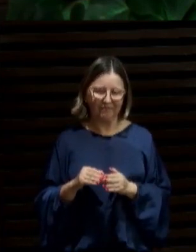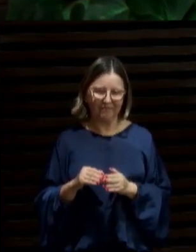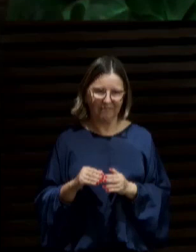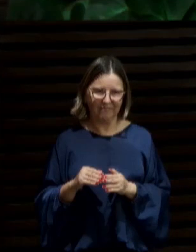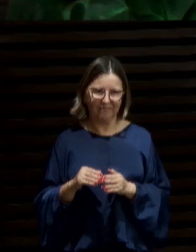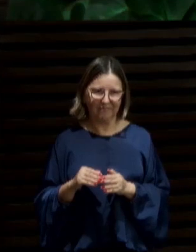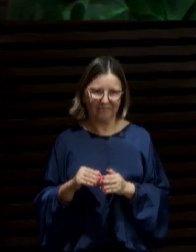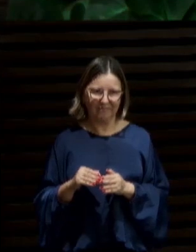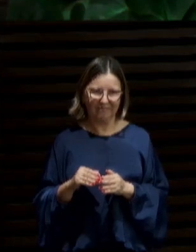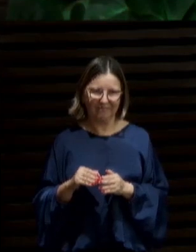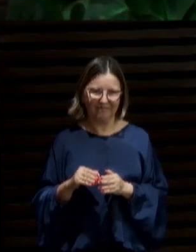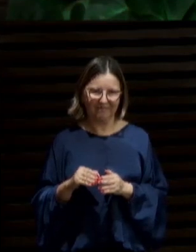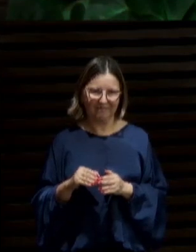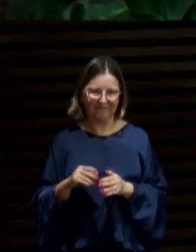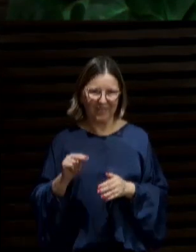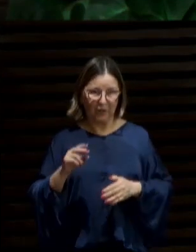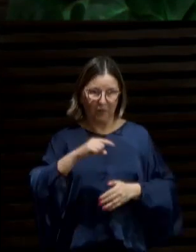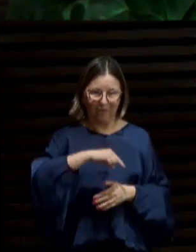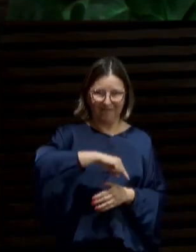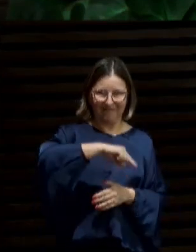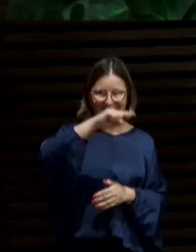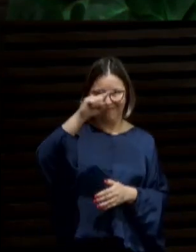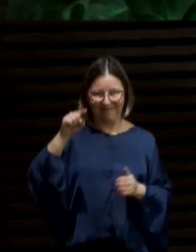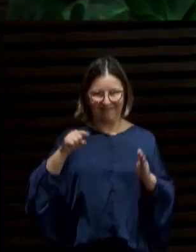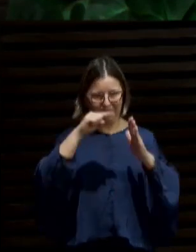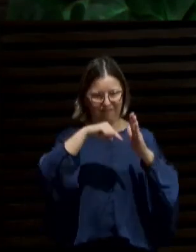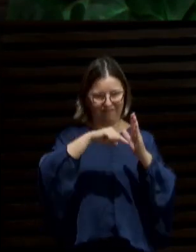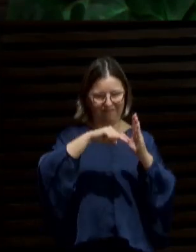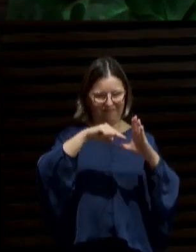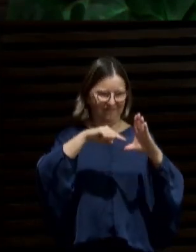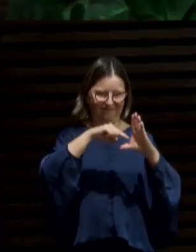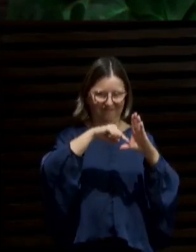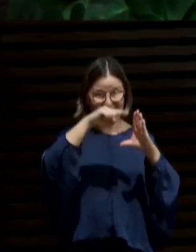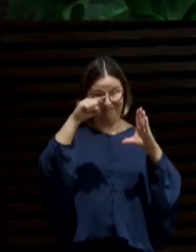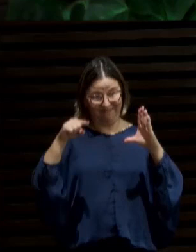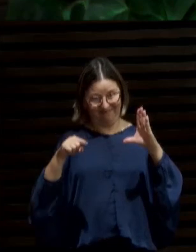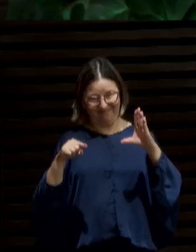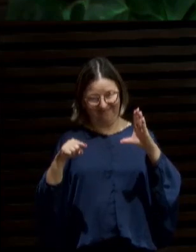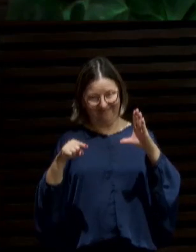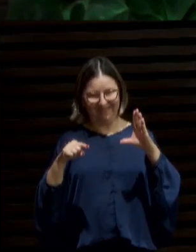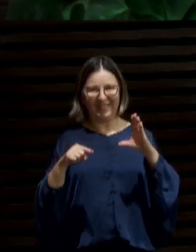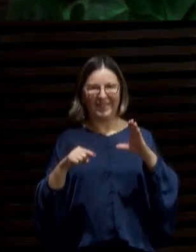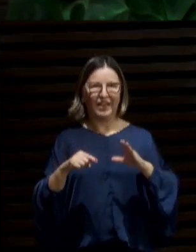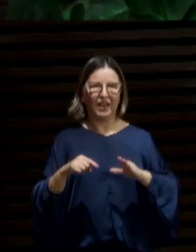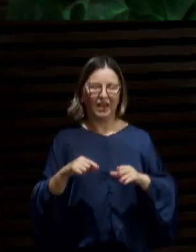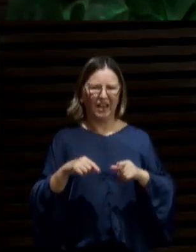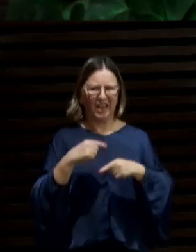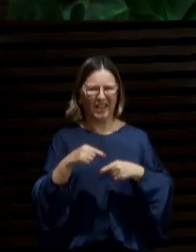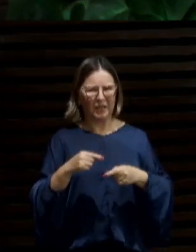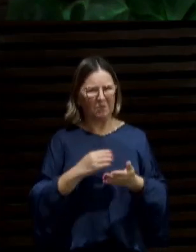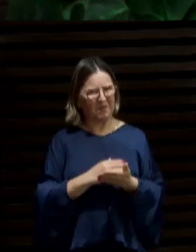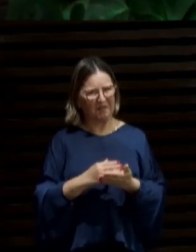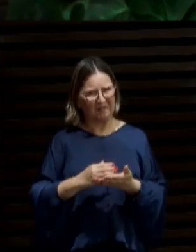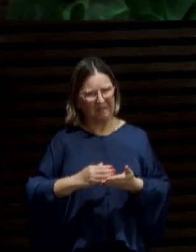da curva de Gauss, ela tem chega aqui num ponto alto, você está aí ela começa a decair,